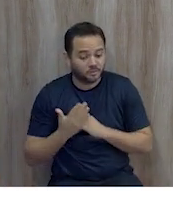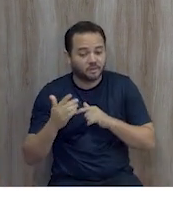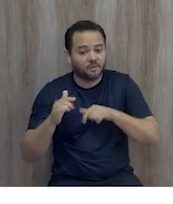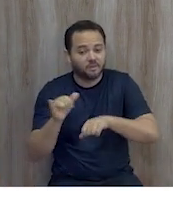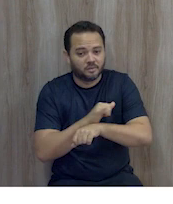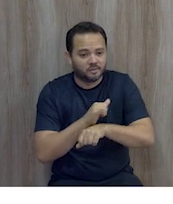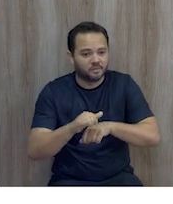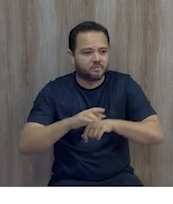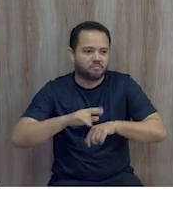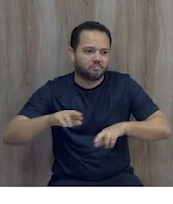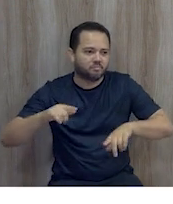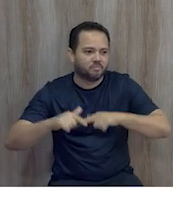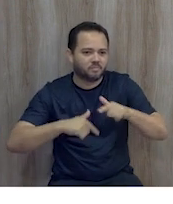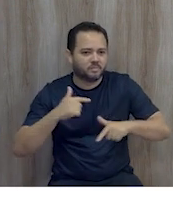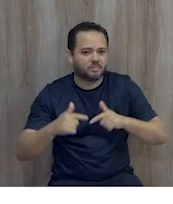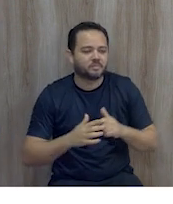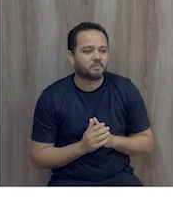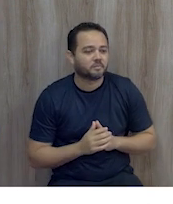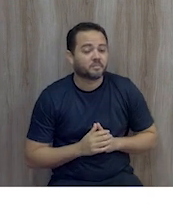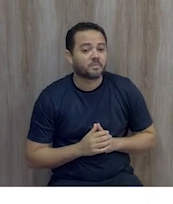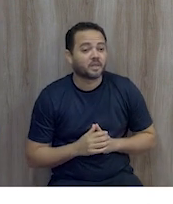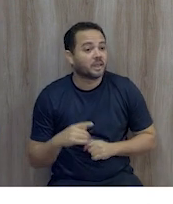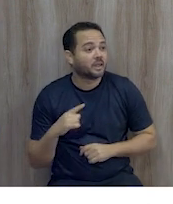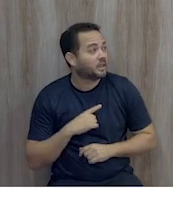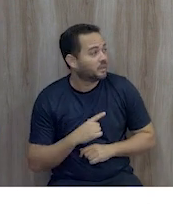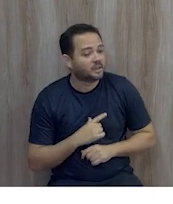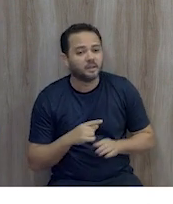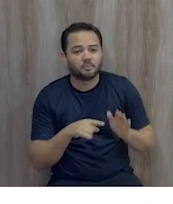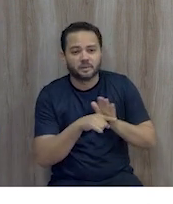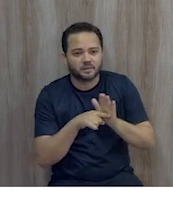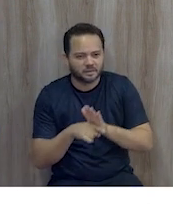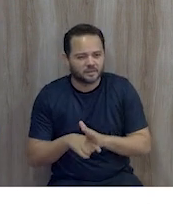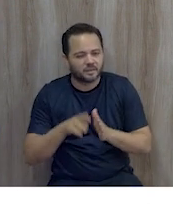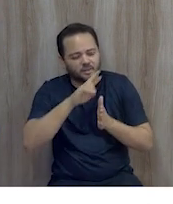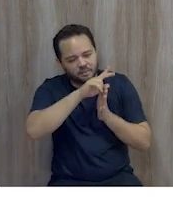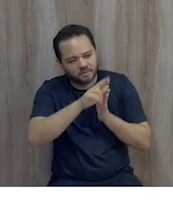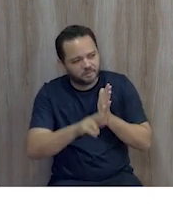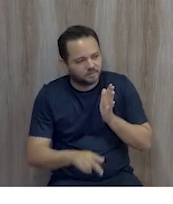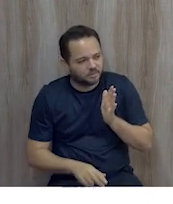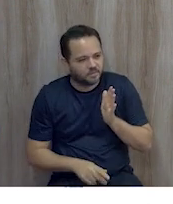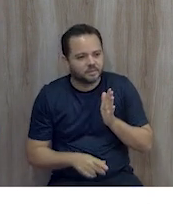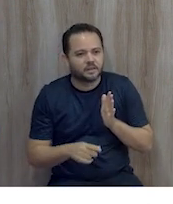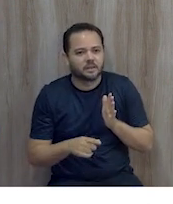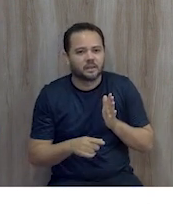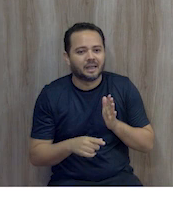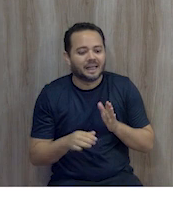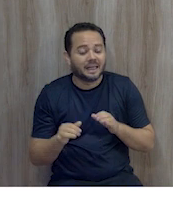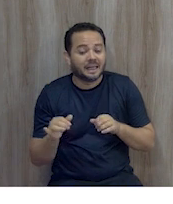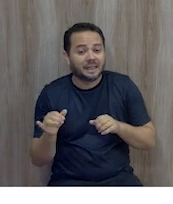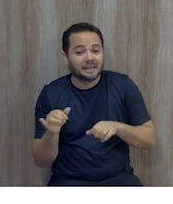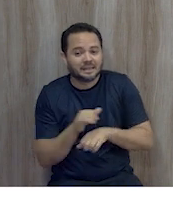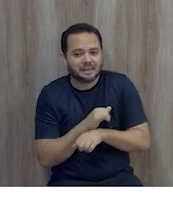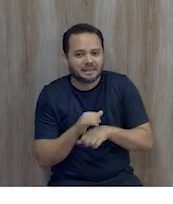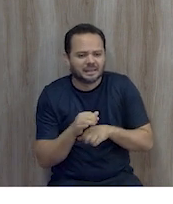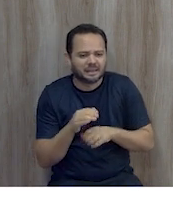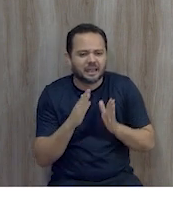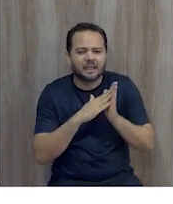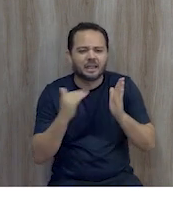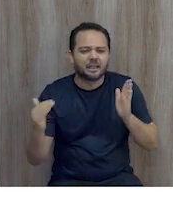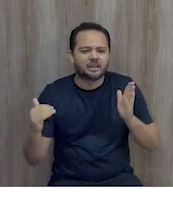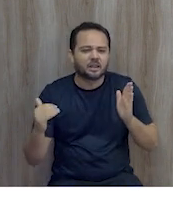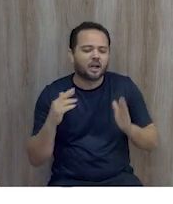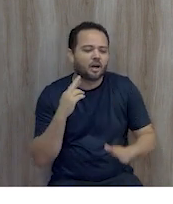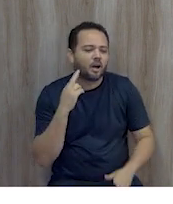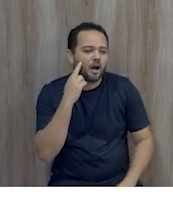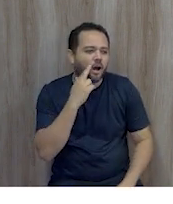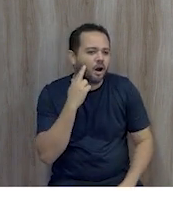trabalhos, inclusive, enfatizando, né, a importância de trabalhar a estética rosa. Hoje a gente ouve sempre esse casamento de